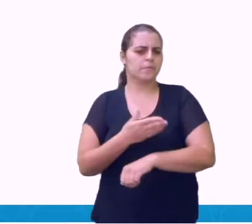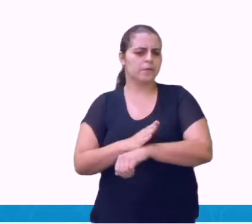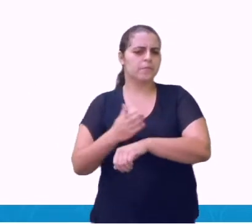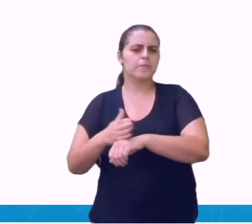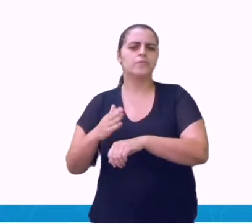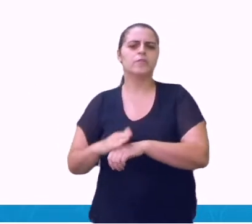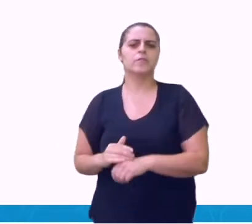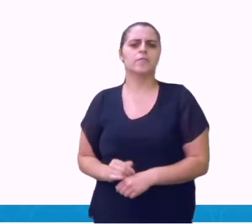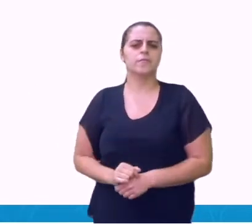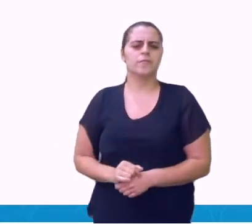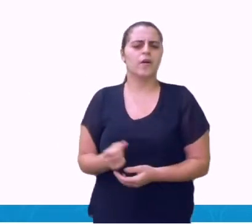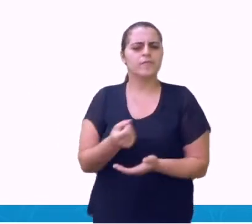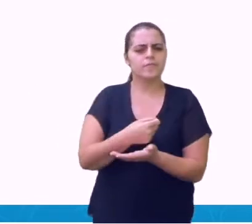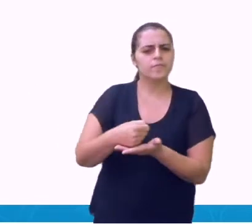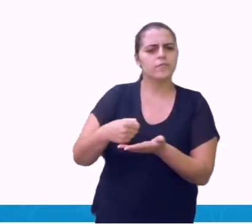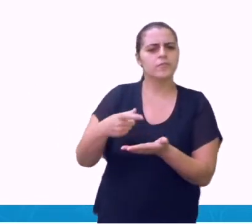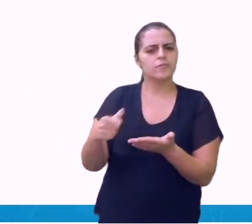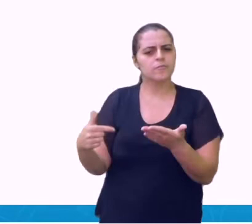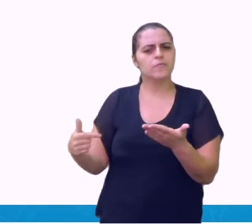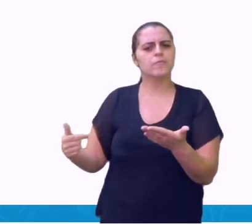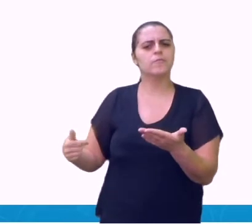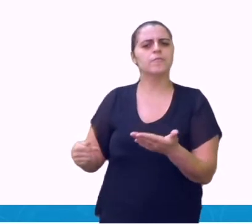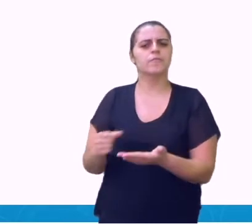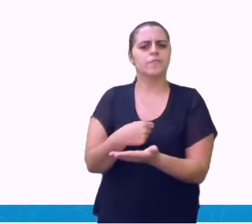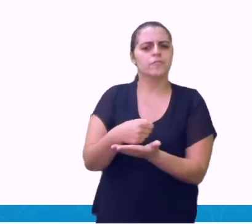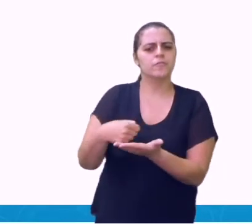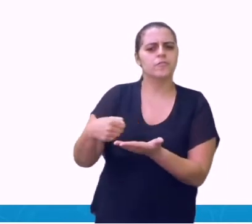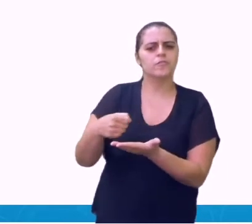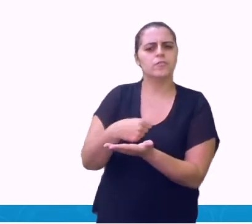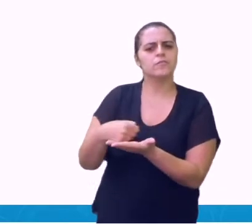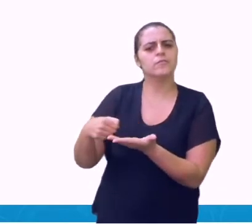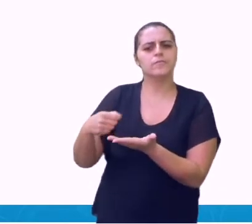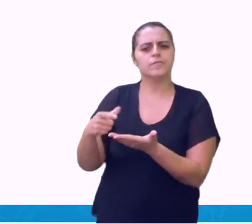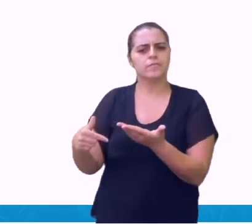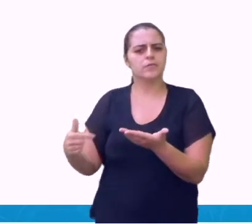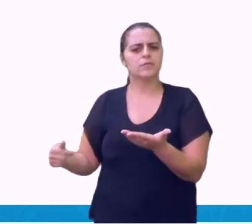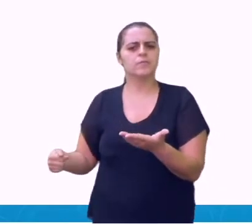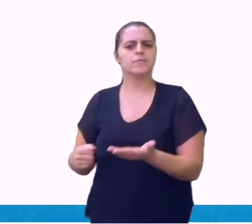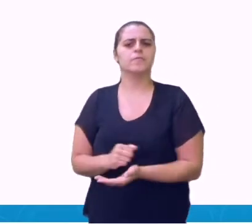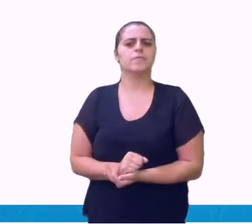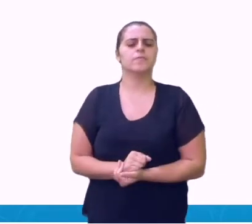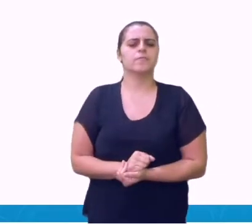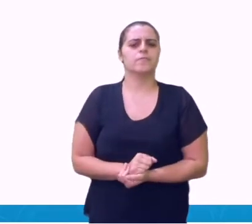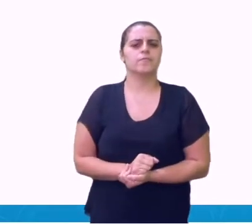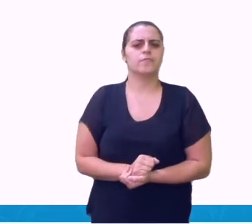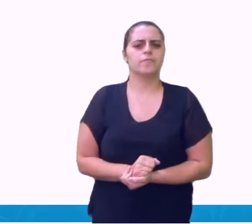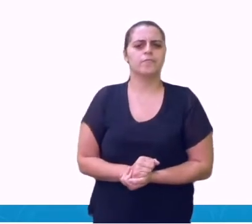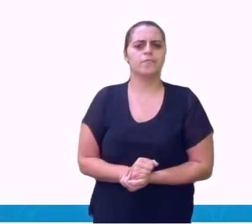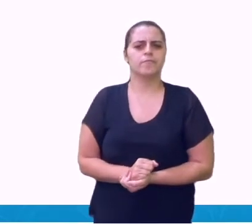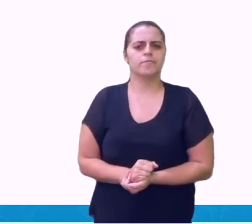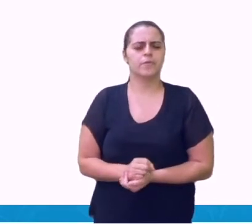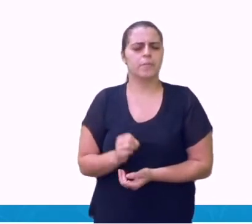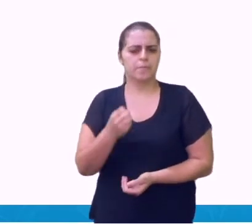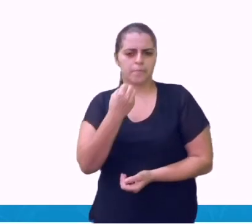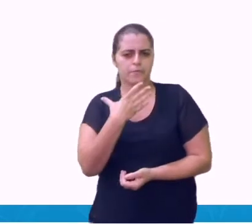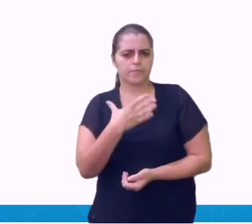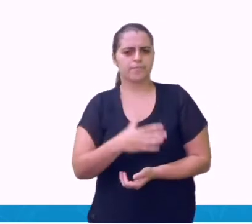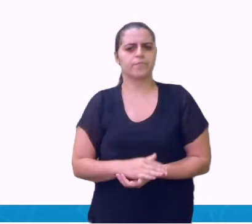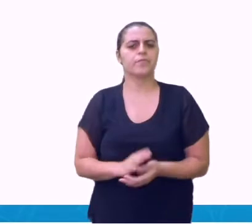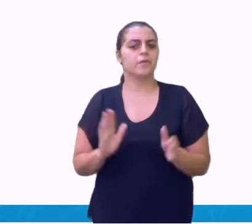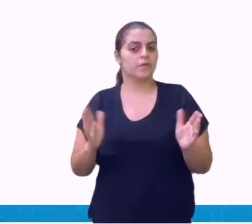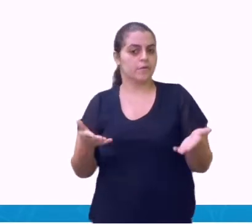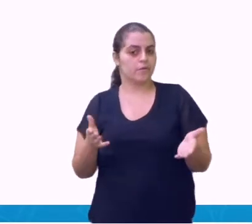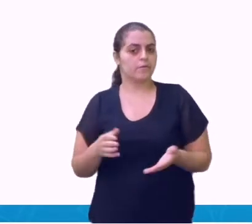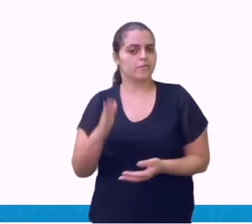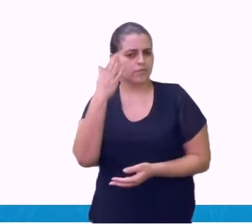praticar? Anotar, né? Anota essas palavrinhas aí no cantinho do seu caderno. Muito bem. Agora